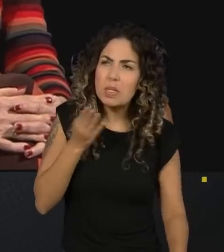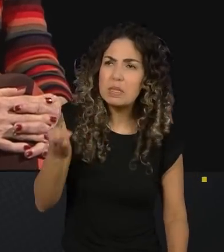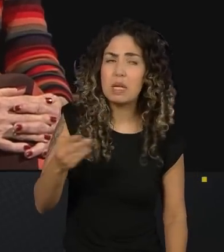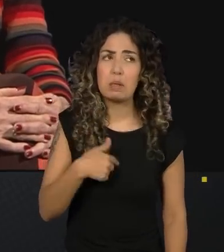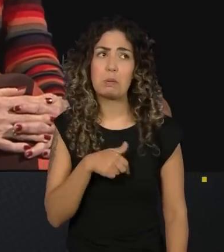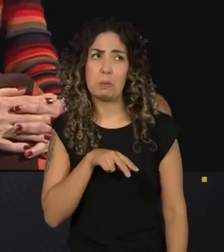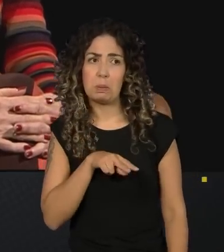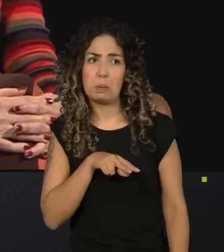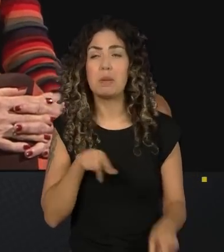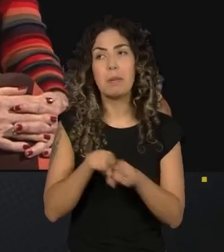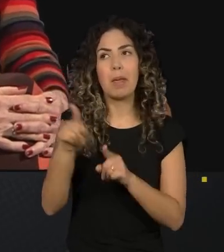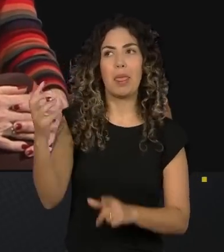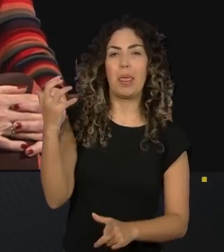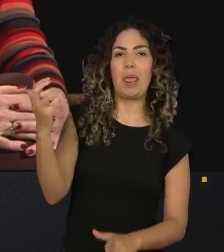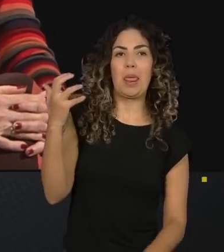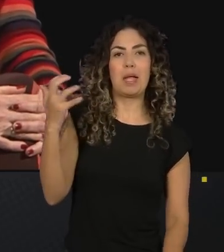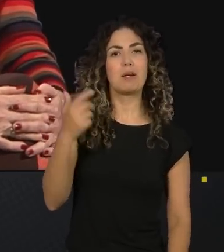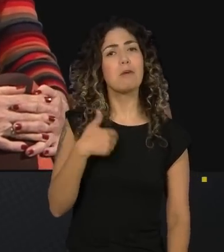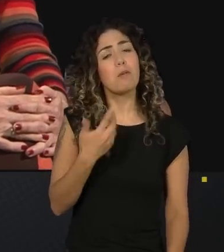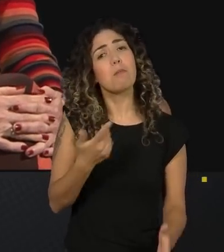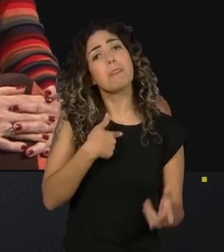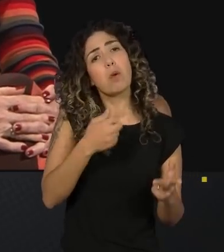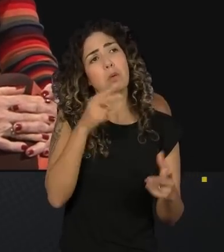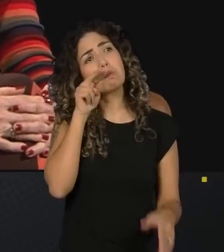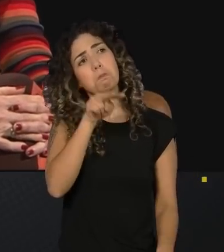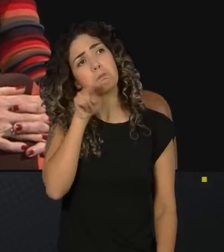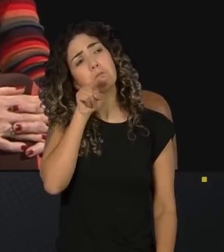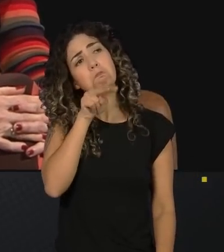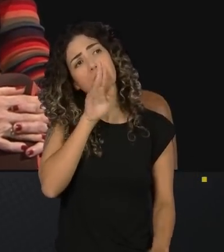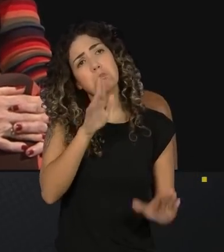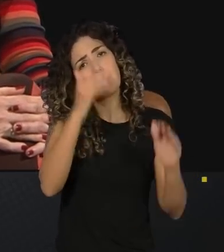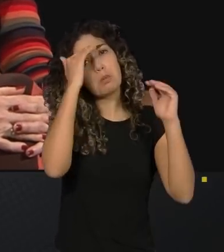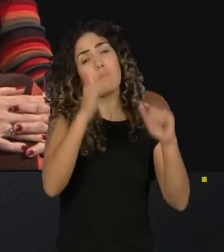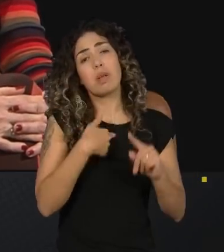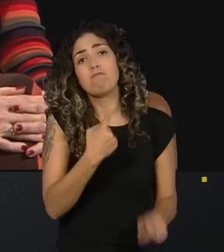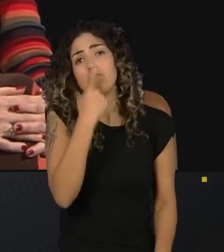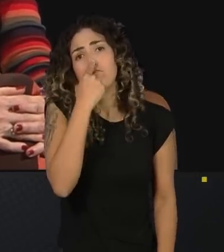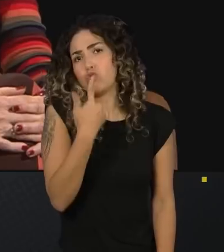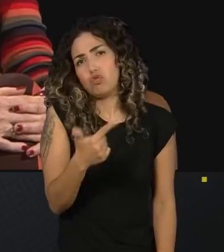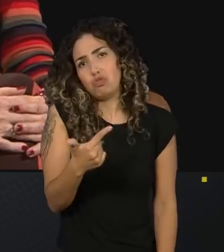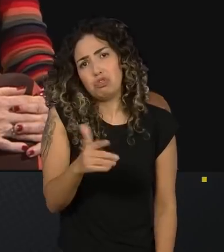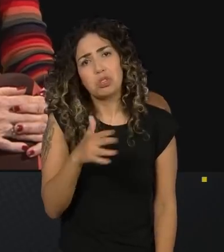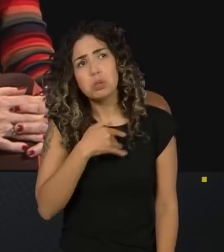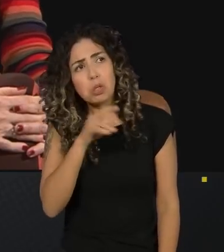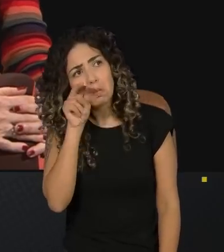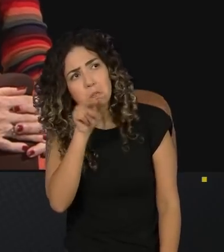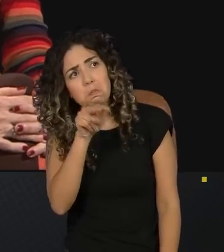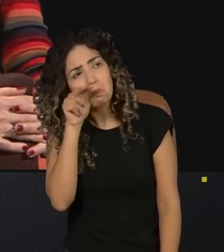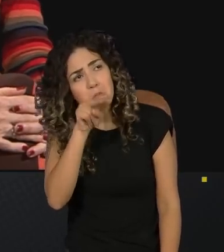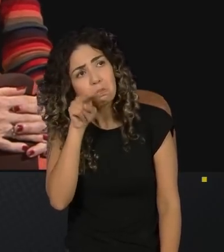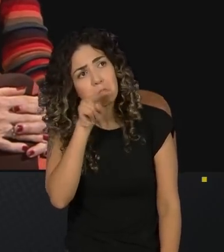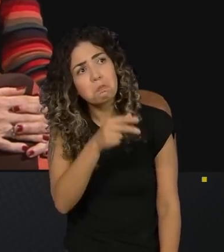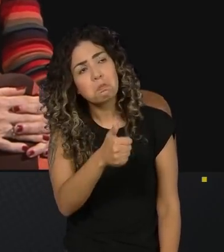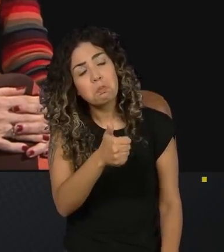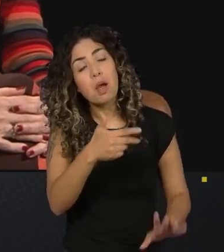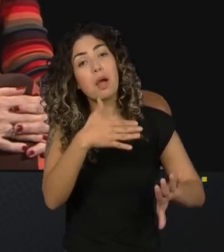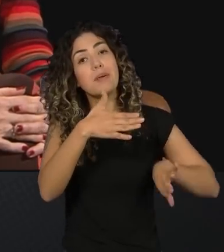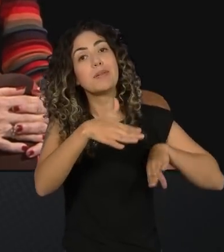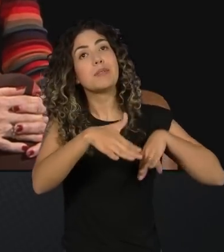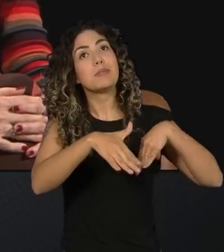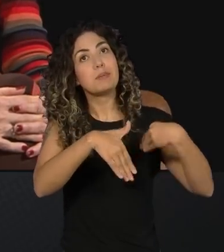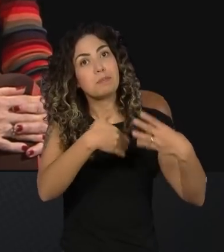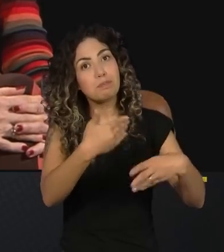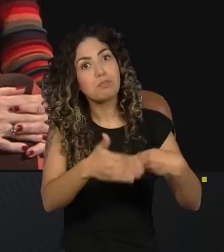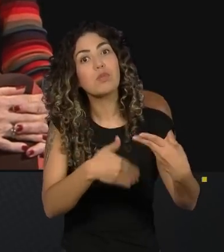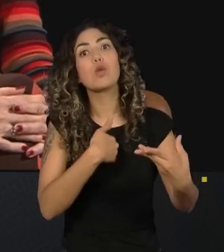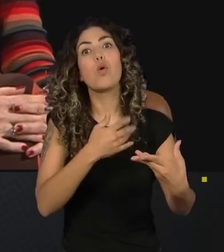trabalho da Clarice, sempre com muito respeito, mas não tinha intimidade. E a partir daí a gente se conheceu e